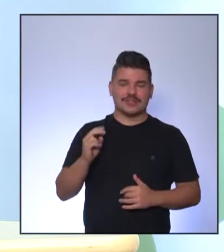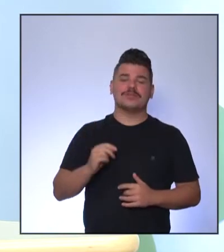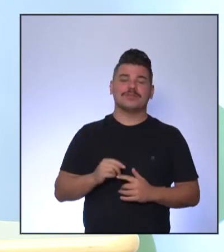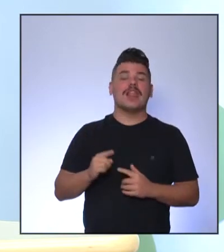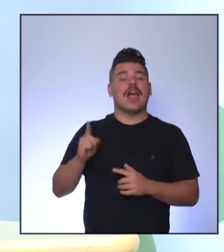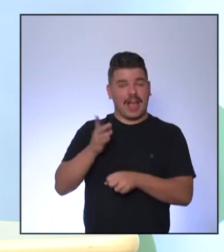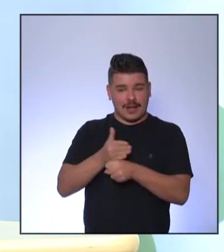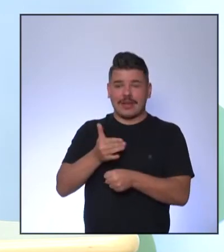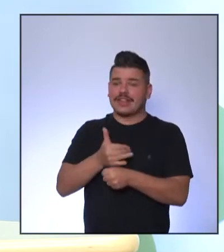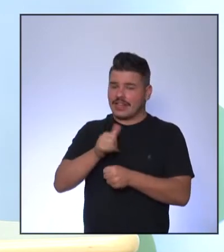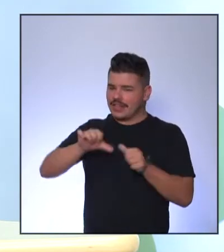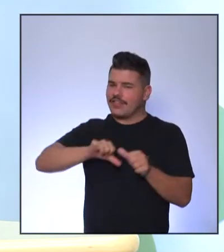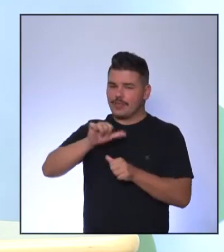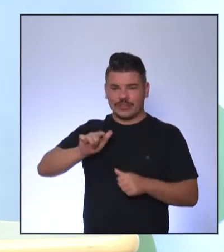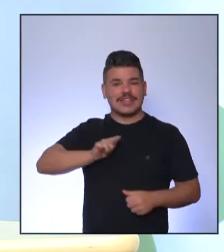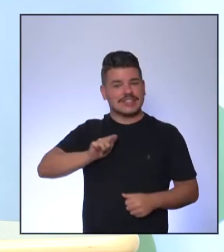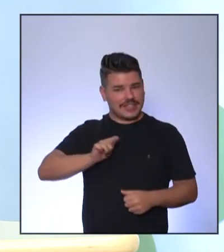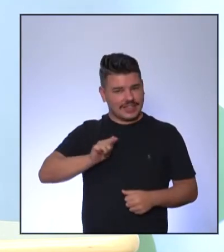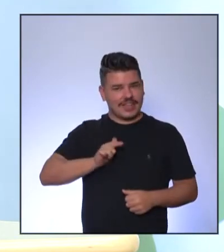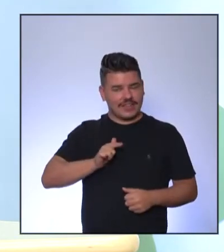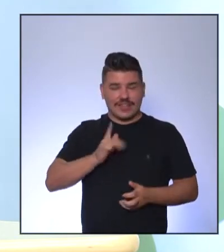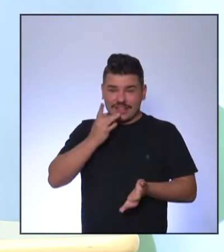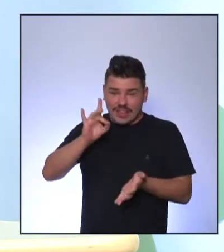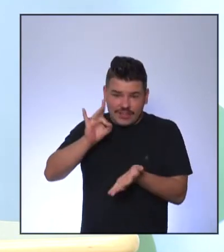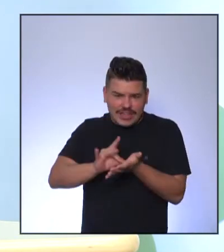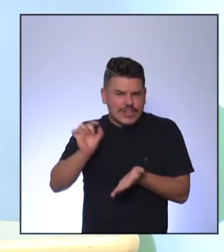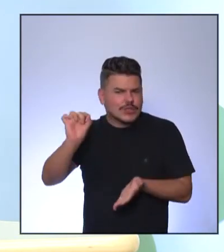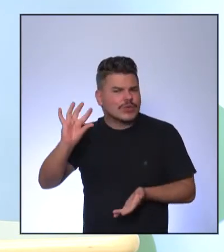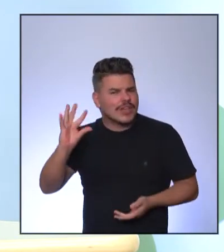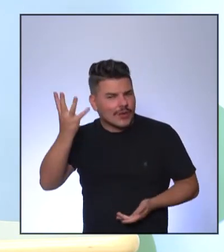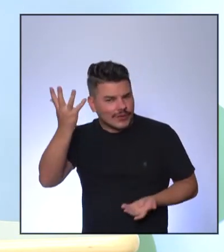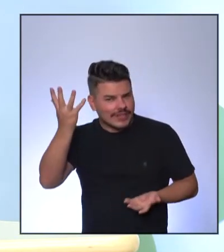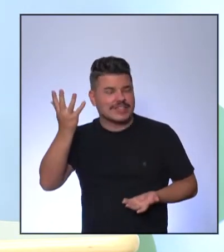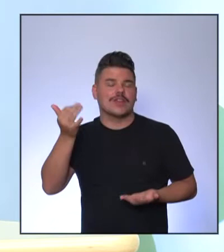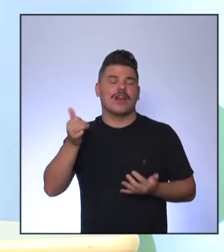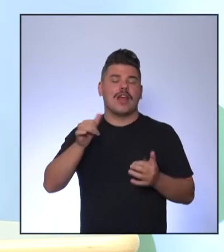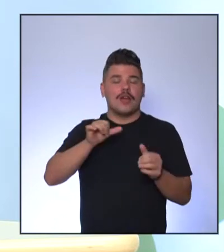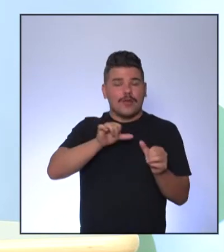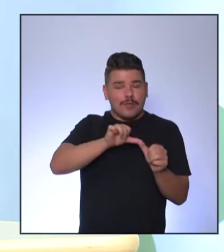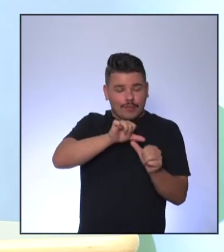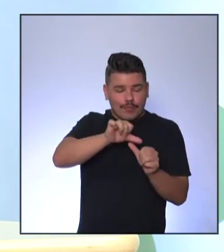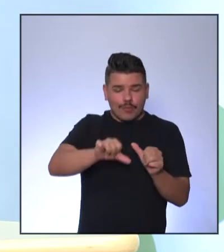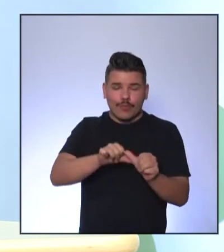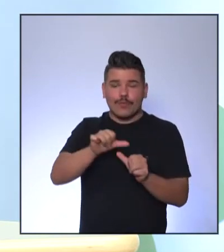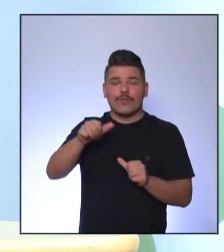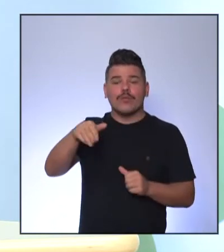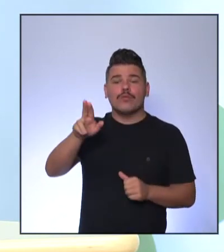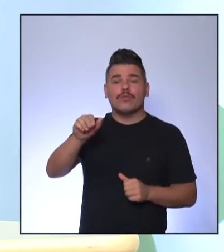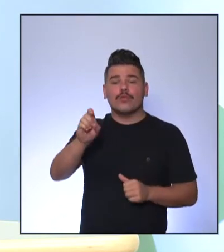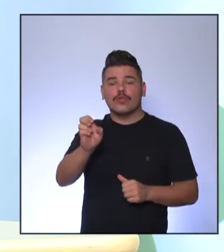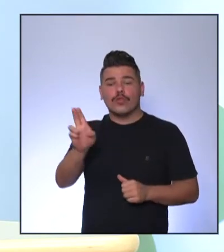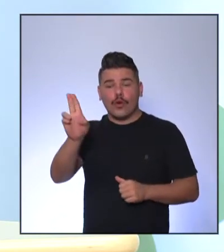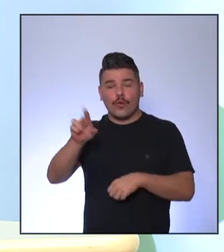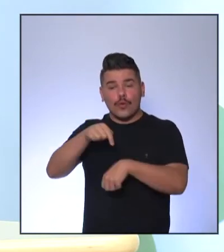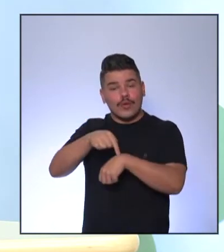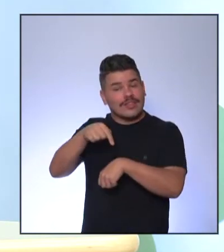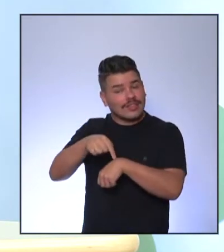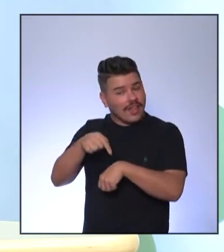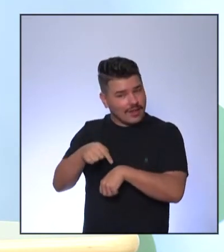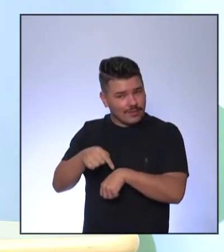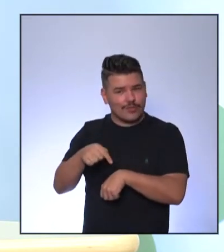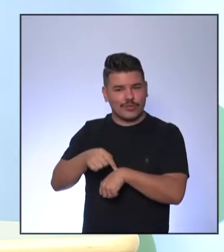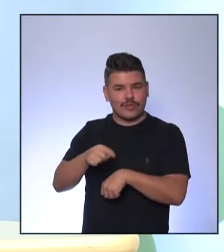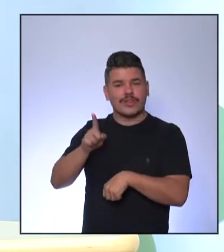sim, né? Como eles falaram, de fato, ela alterou e ela modificou. Ela alterou e modificou o quê? O tempo. Tanto que no vídeo eu